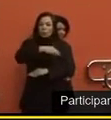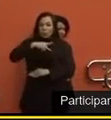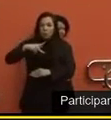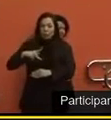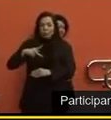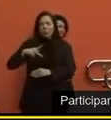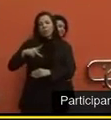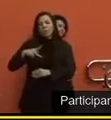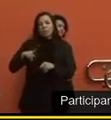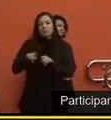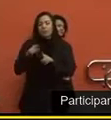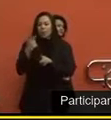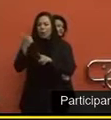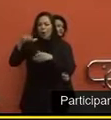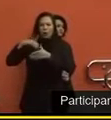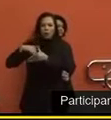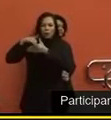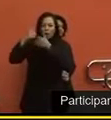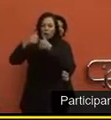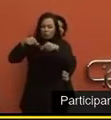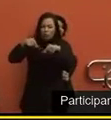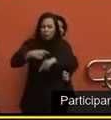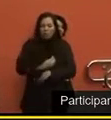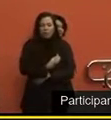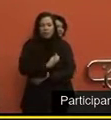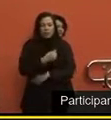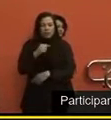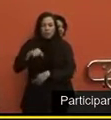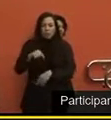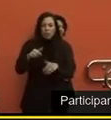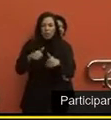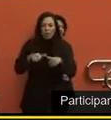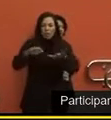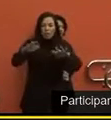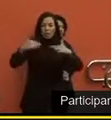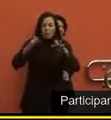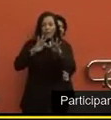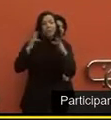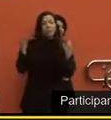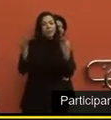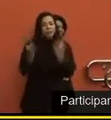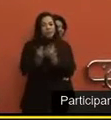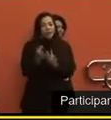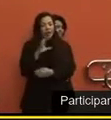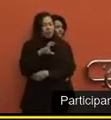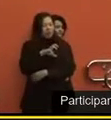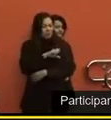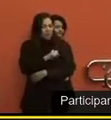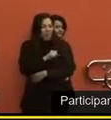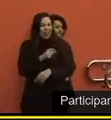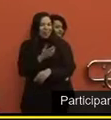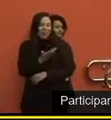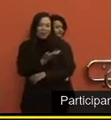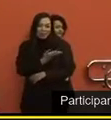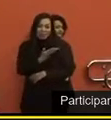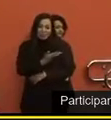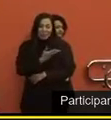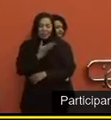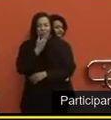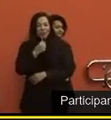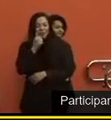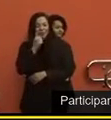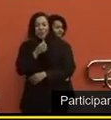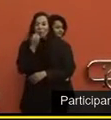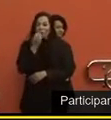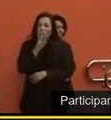Público, demais autoridades presentes neste auditório, familiares, amores, amigos e amigas.